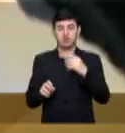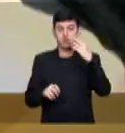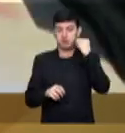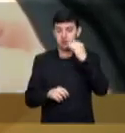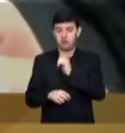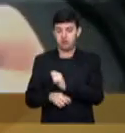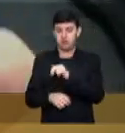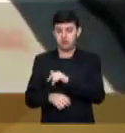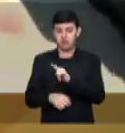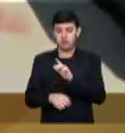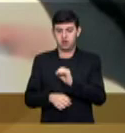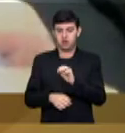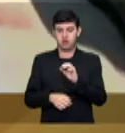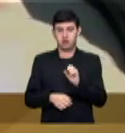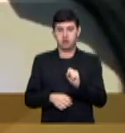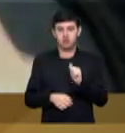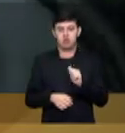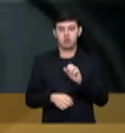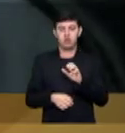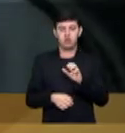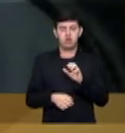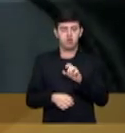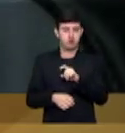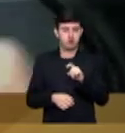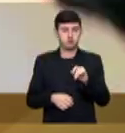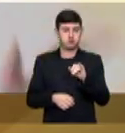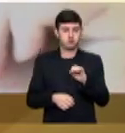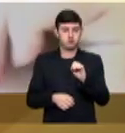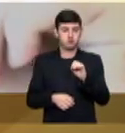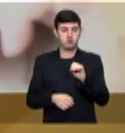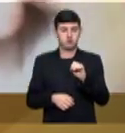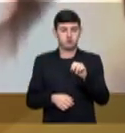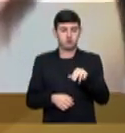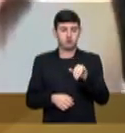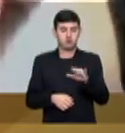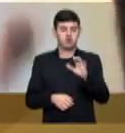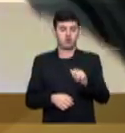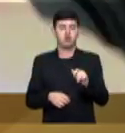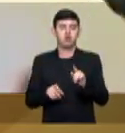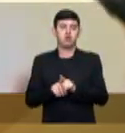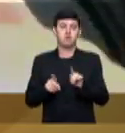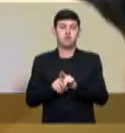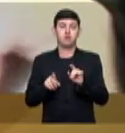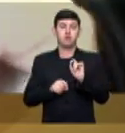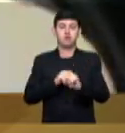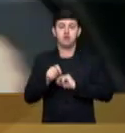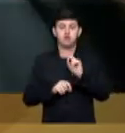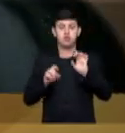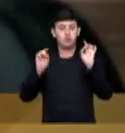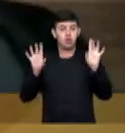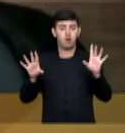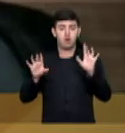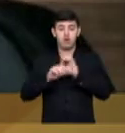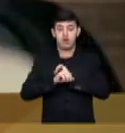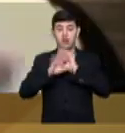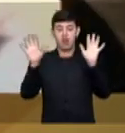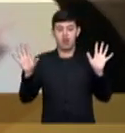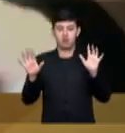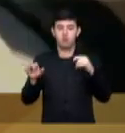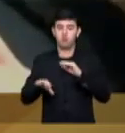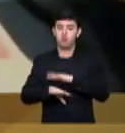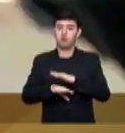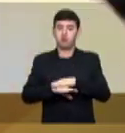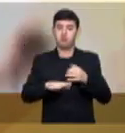anglo-saxônica, clear statement rule, somente quando claramente indicar que